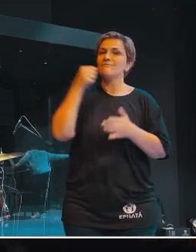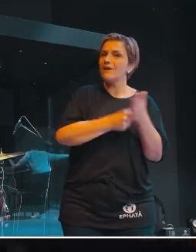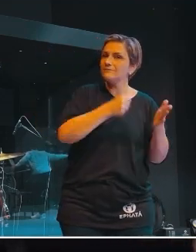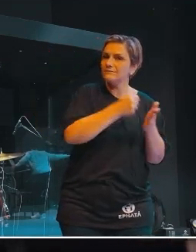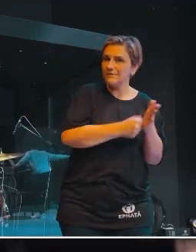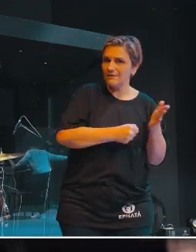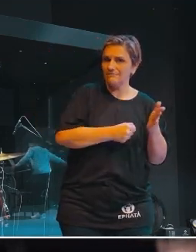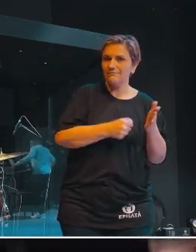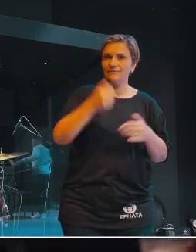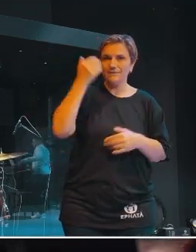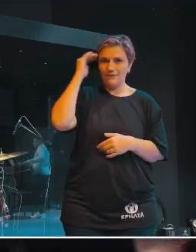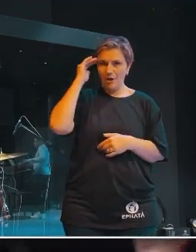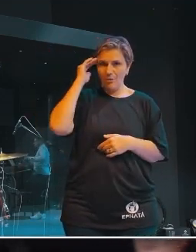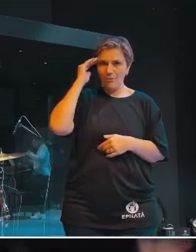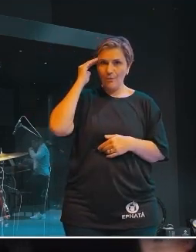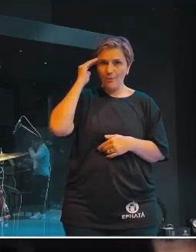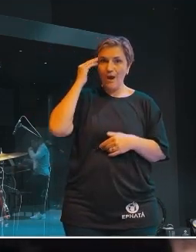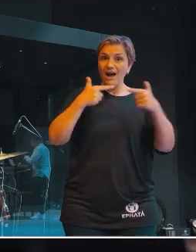ele que vai lutar.